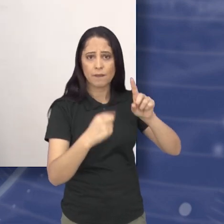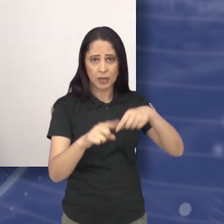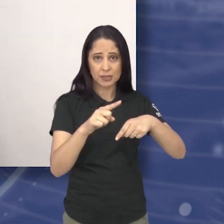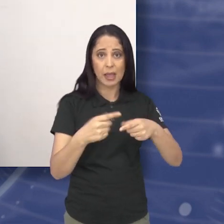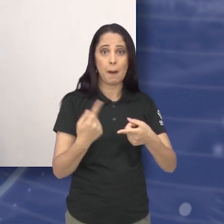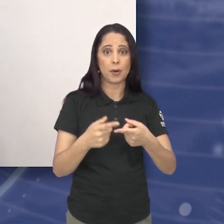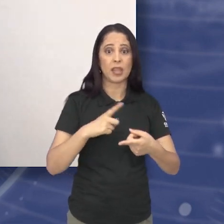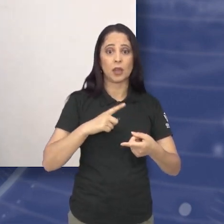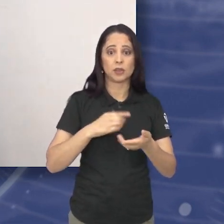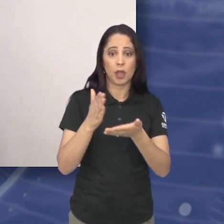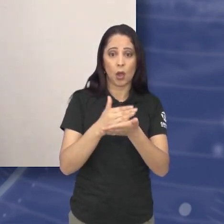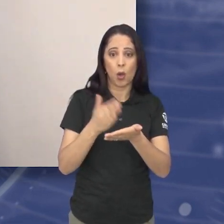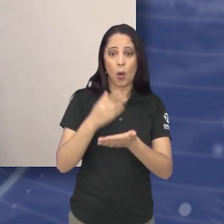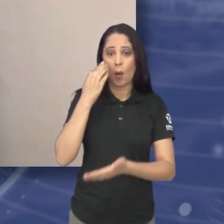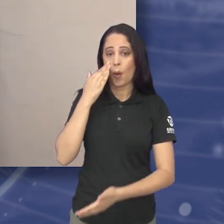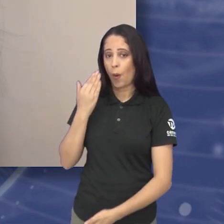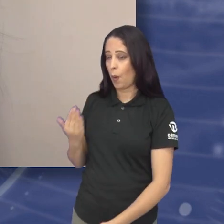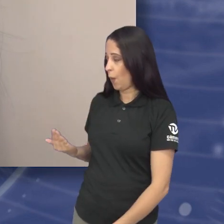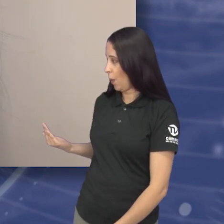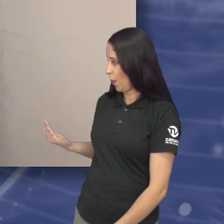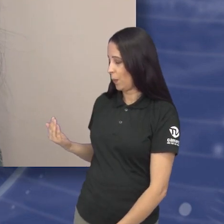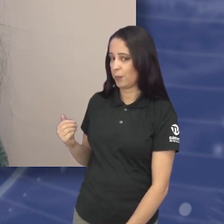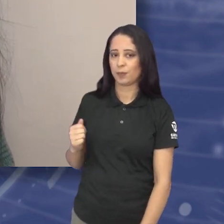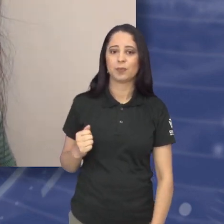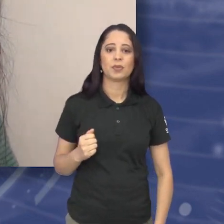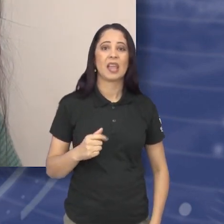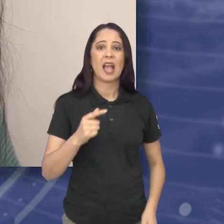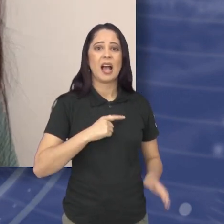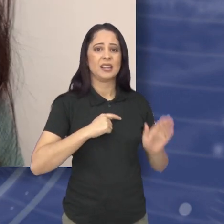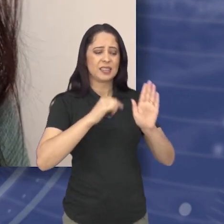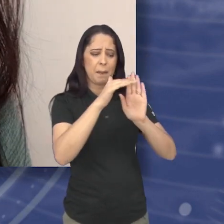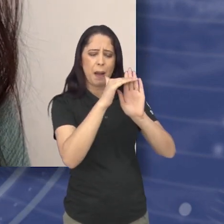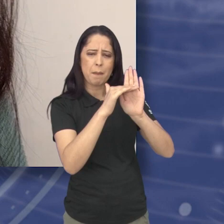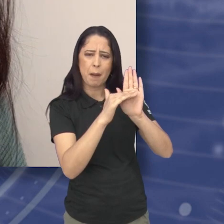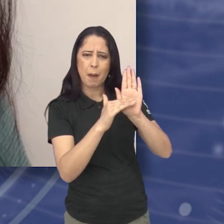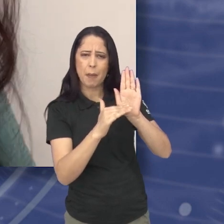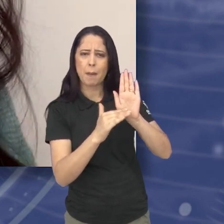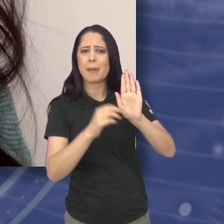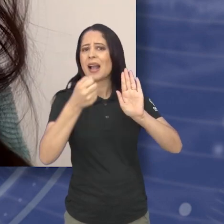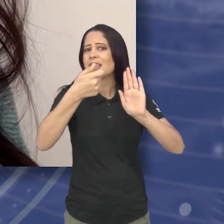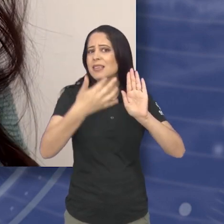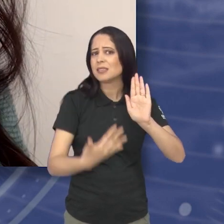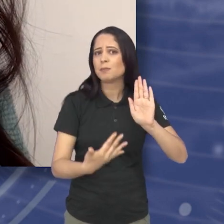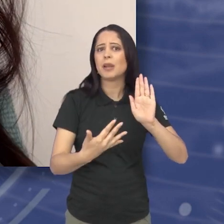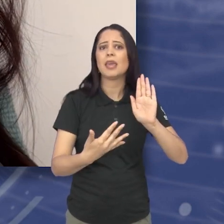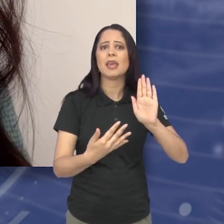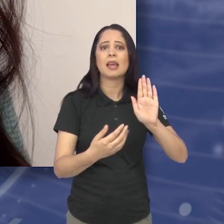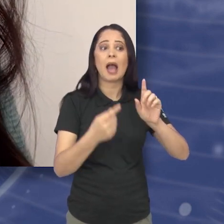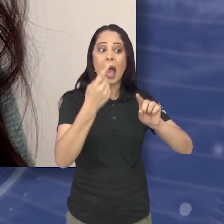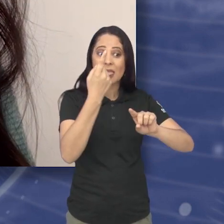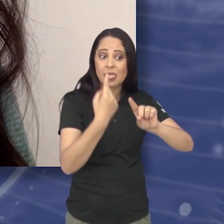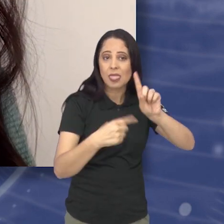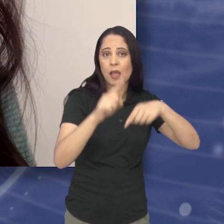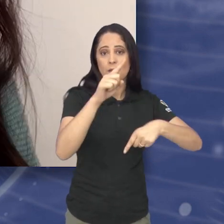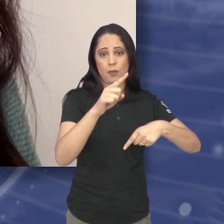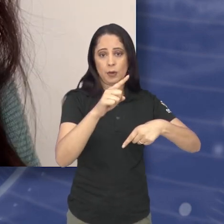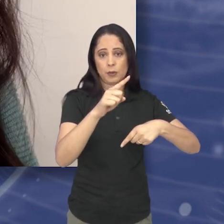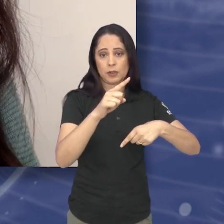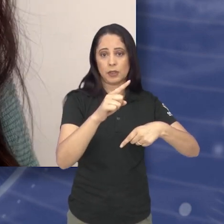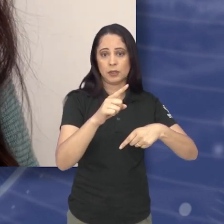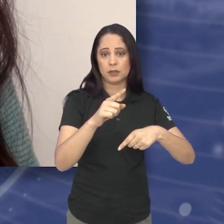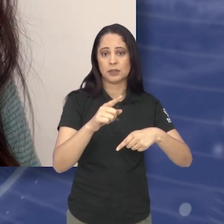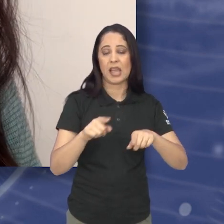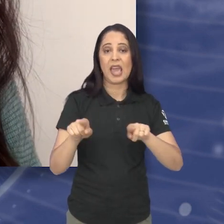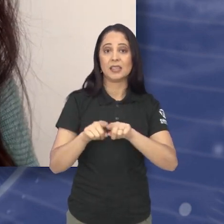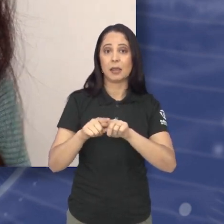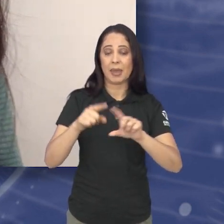caderneta de vacinação. Aqui tem vários marcos do desenvolvimento, e tem aqui o quando é o esperado